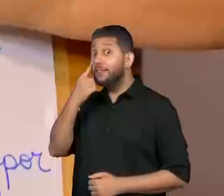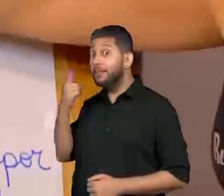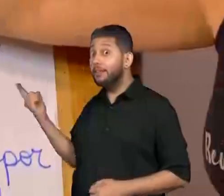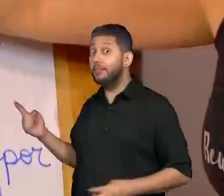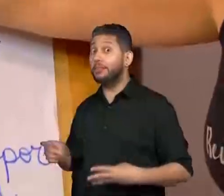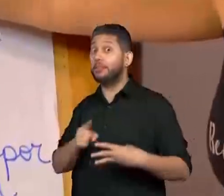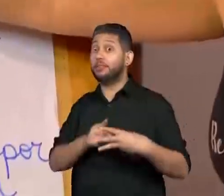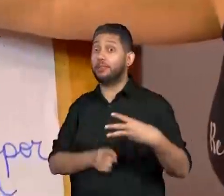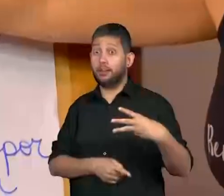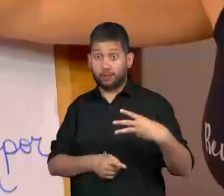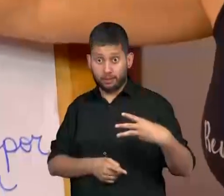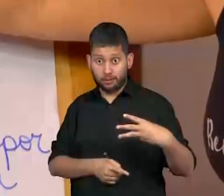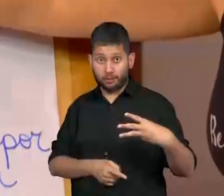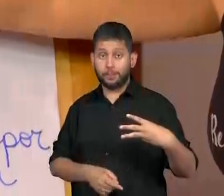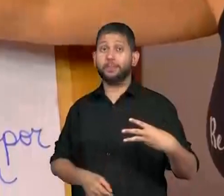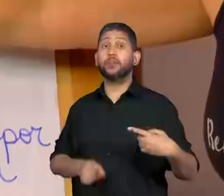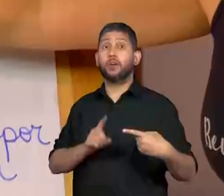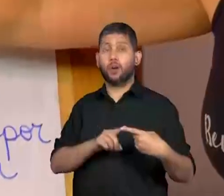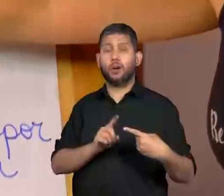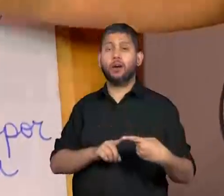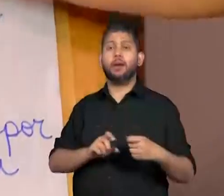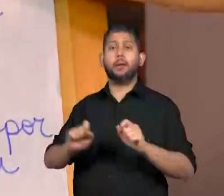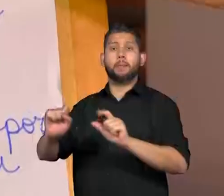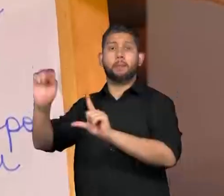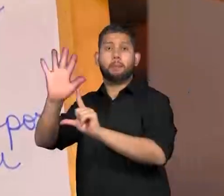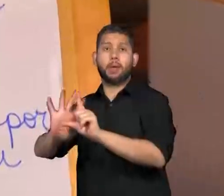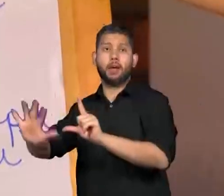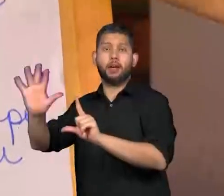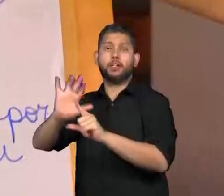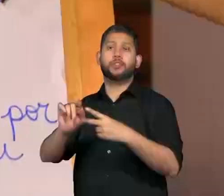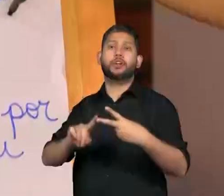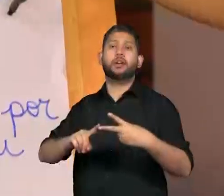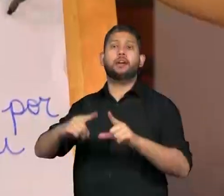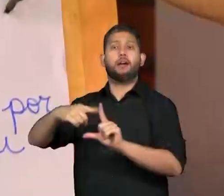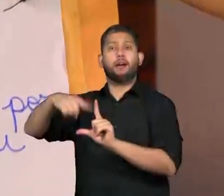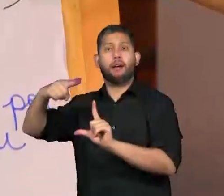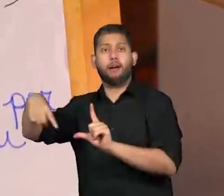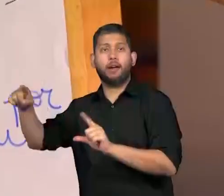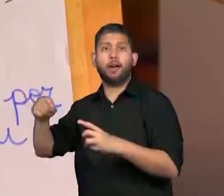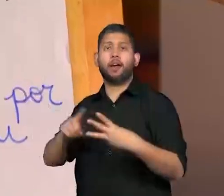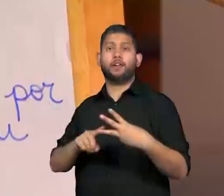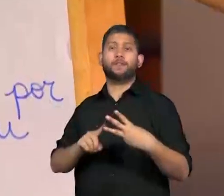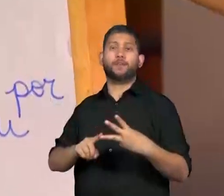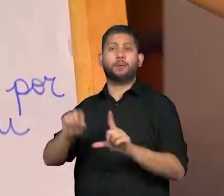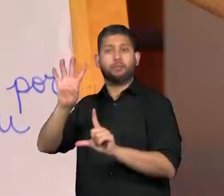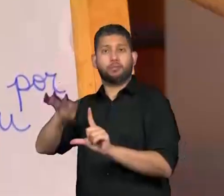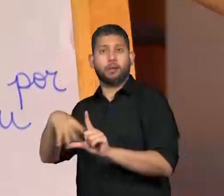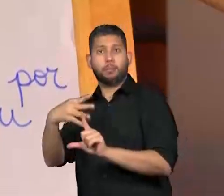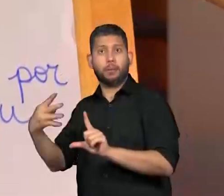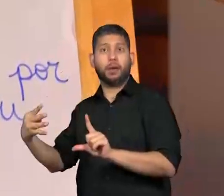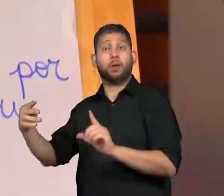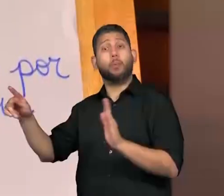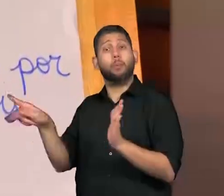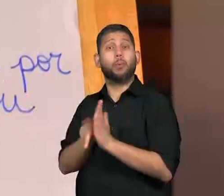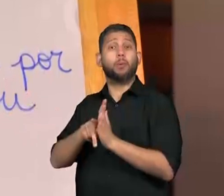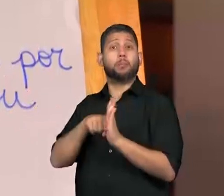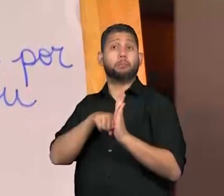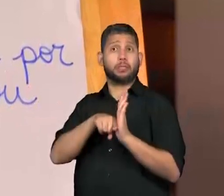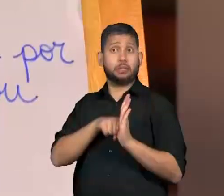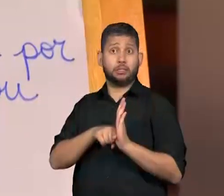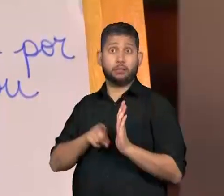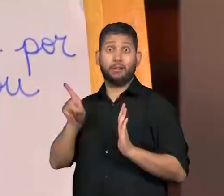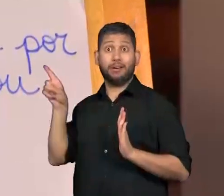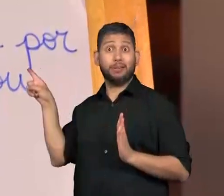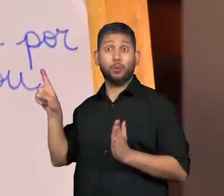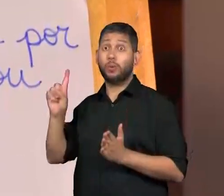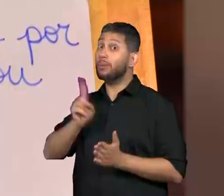interessantes. Imagens, gráficos, tabelas relacionadas à pesquisa. Não é obrigatório, mas